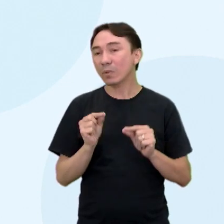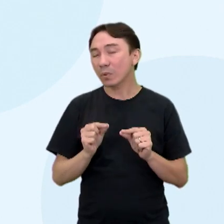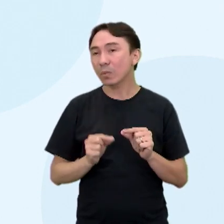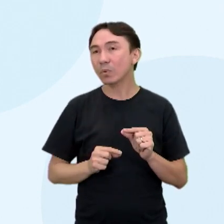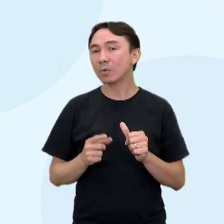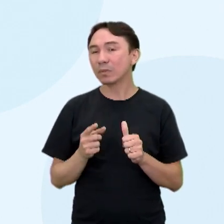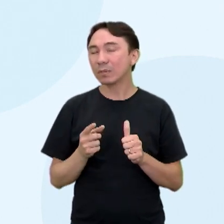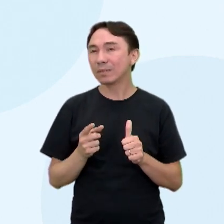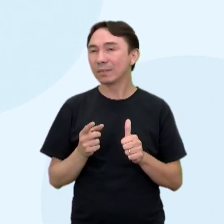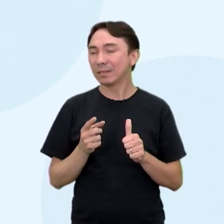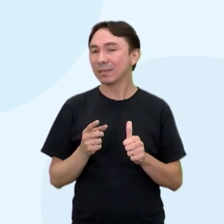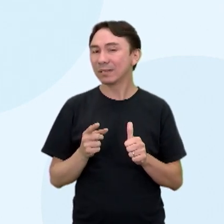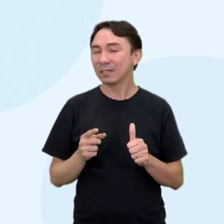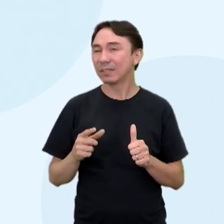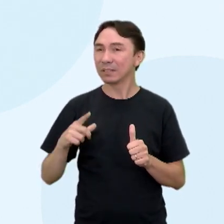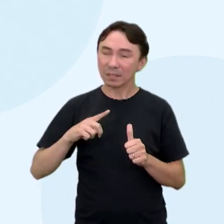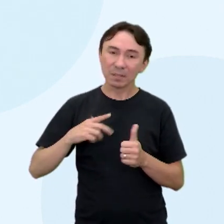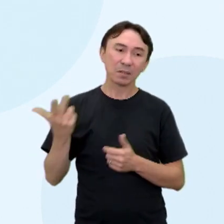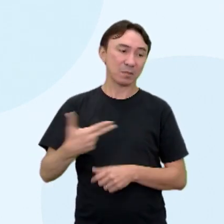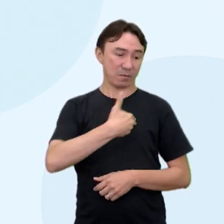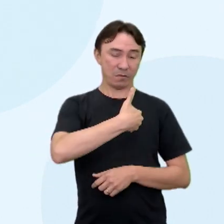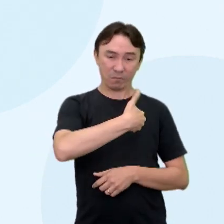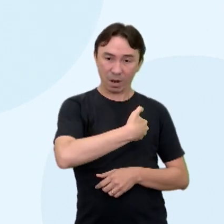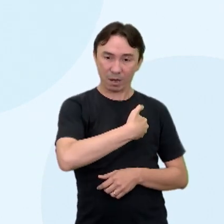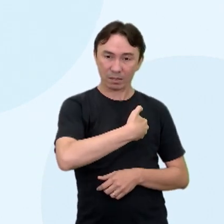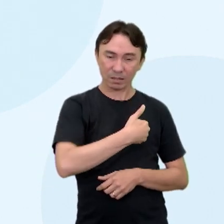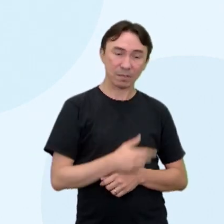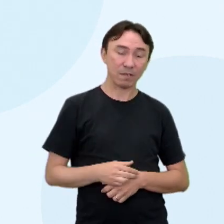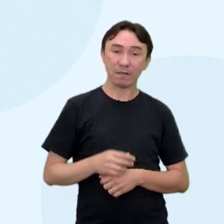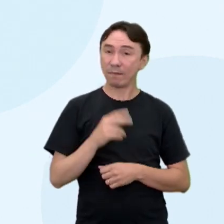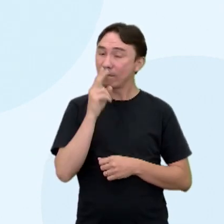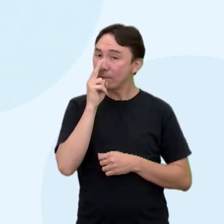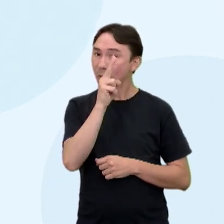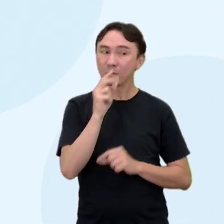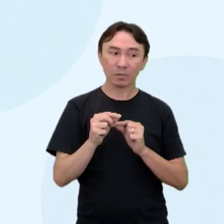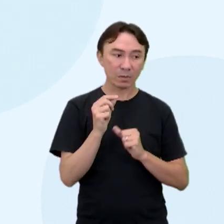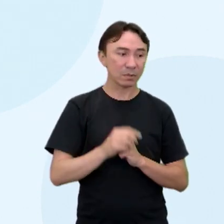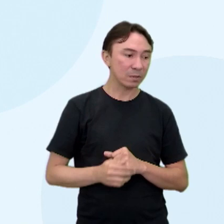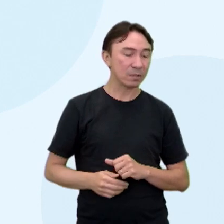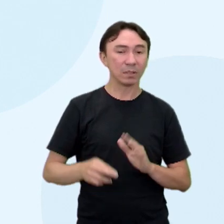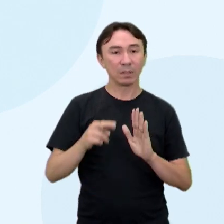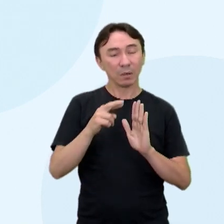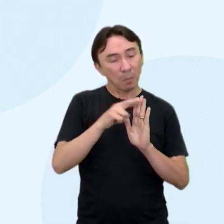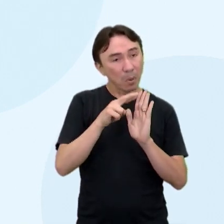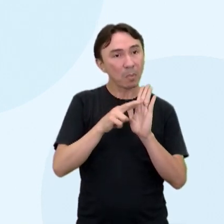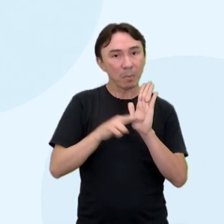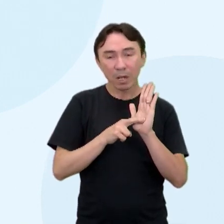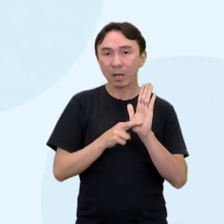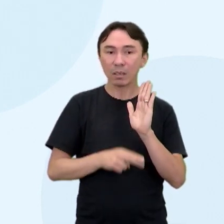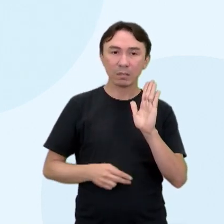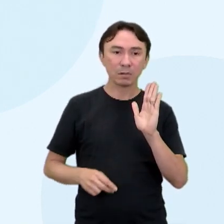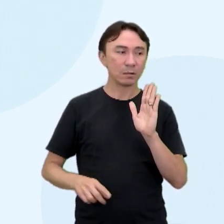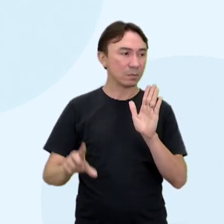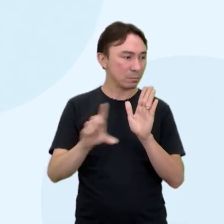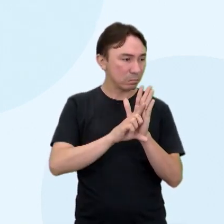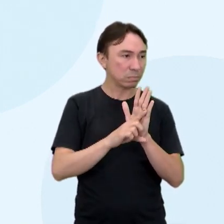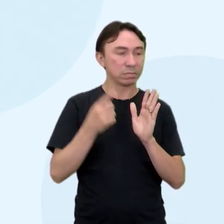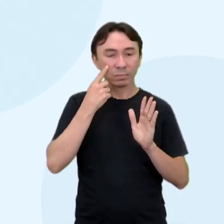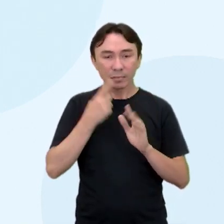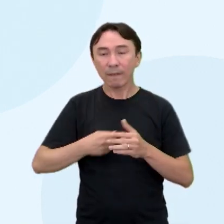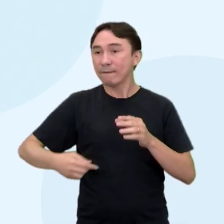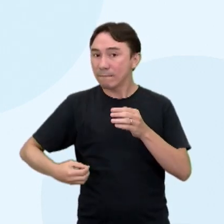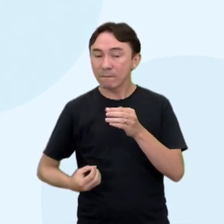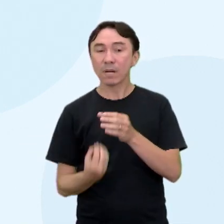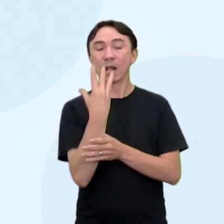muito forte em criar regulamentações, né? Então, uma das coisas que ele faz é criar uma lei geral de esportes para o